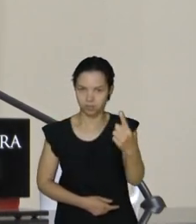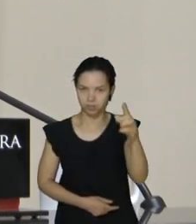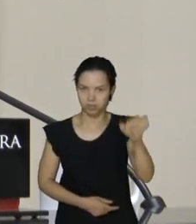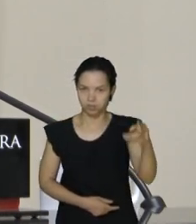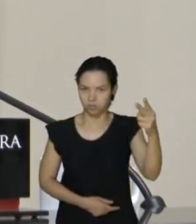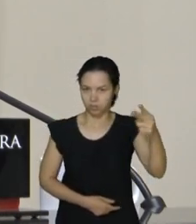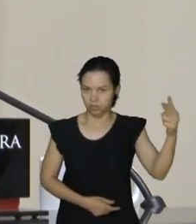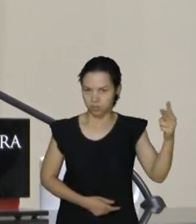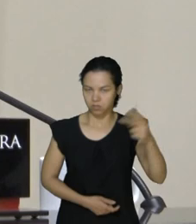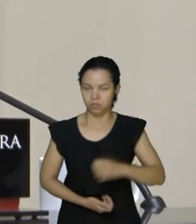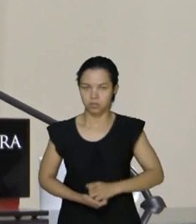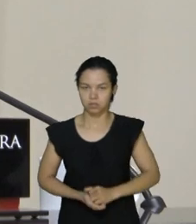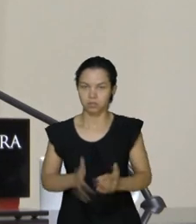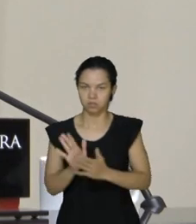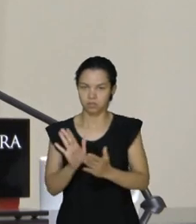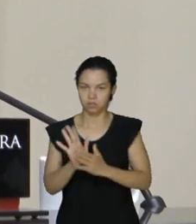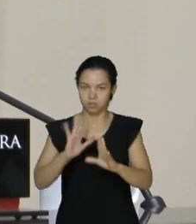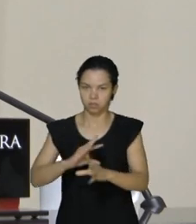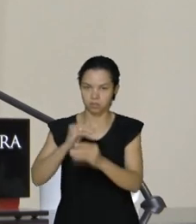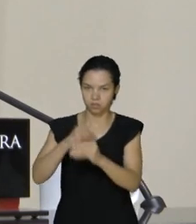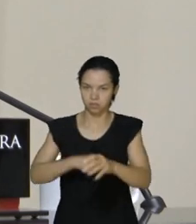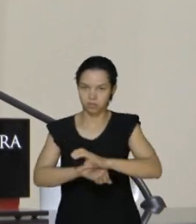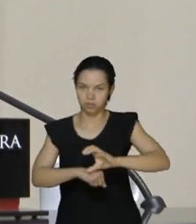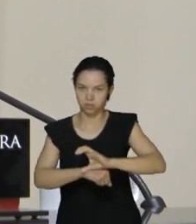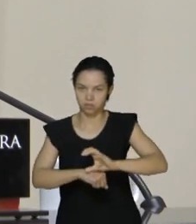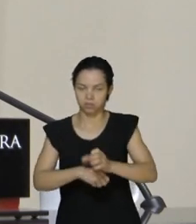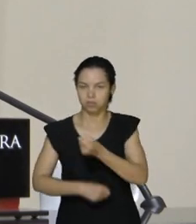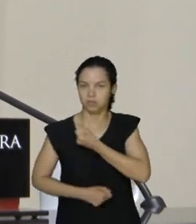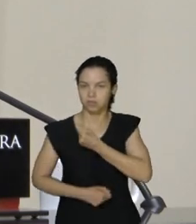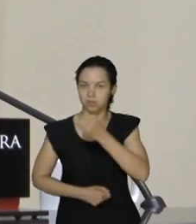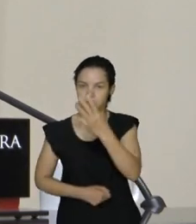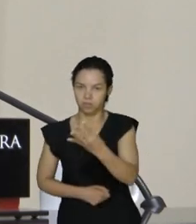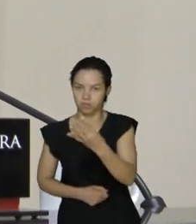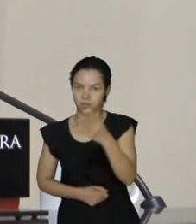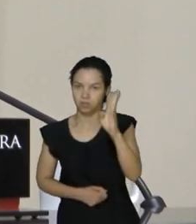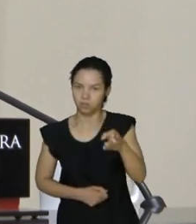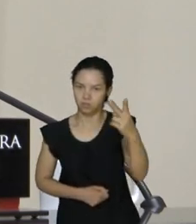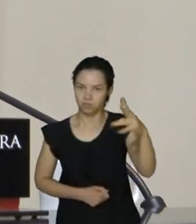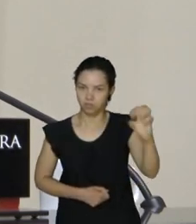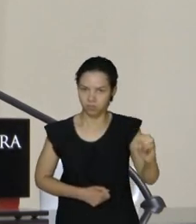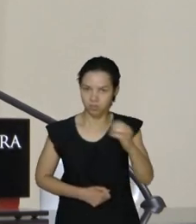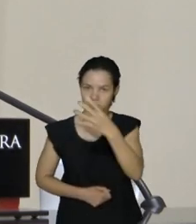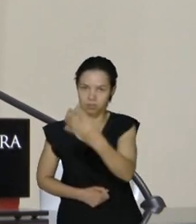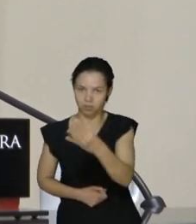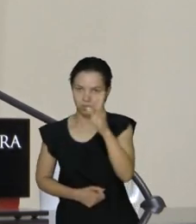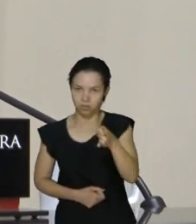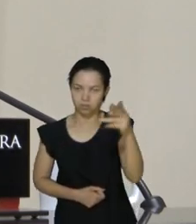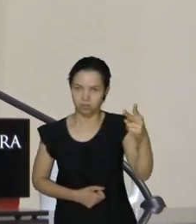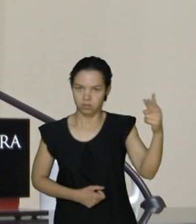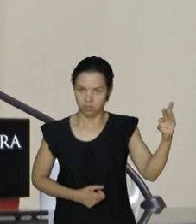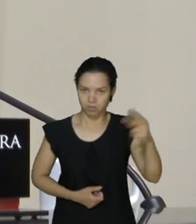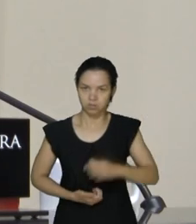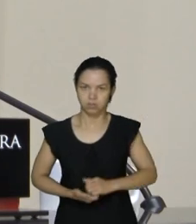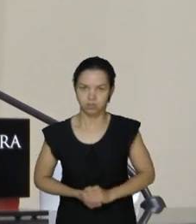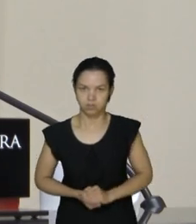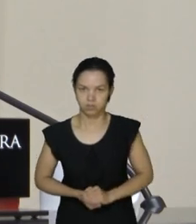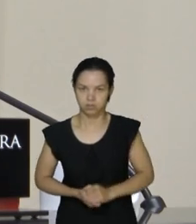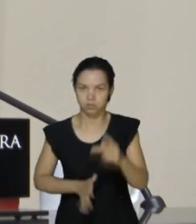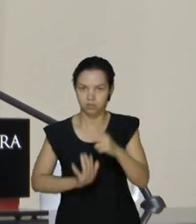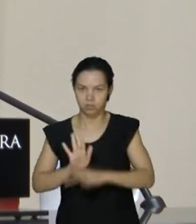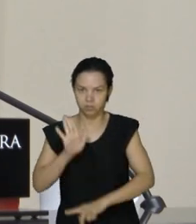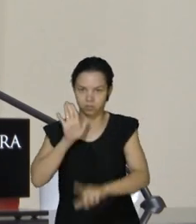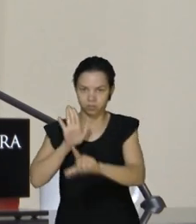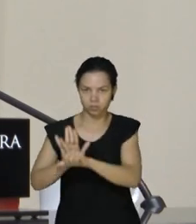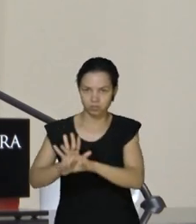261/2022. Proposta de emenda à Constituição número 4/2020 e 4/2022. Projetos de